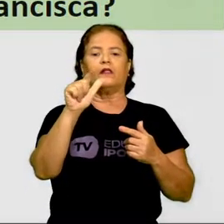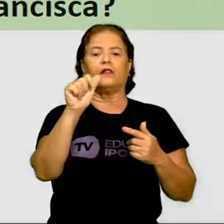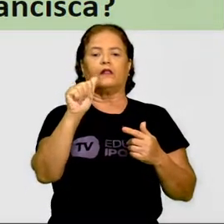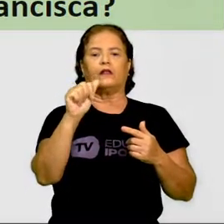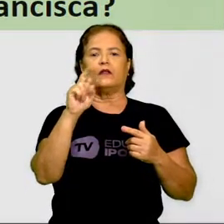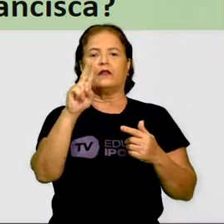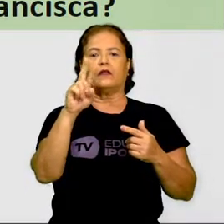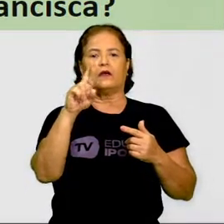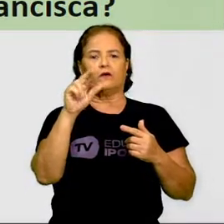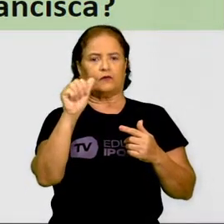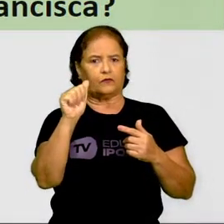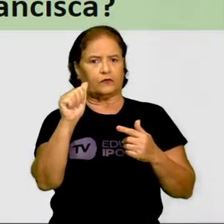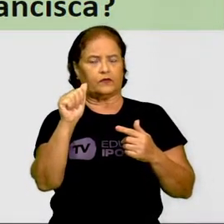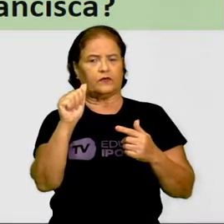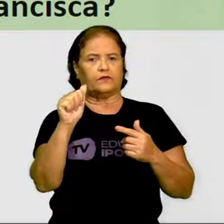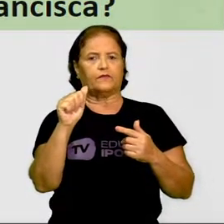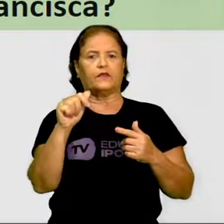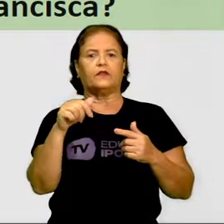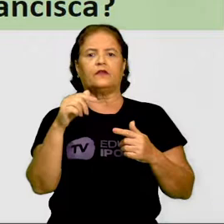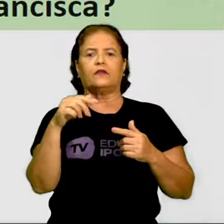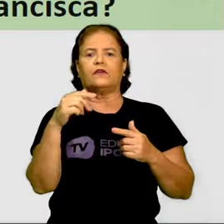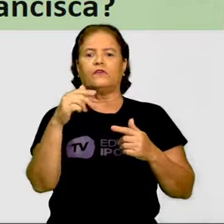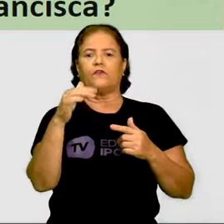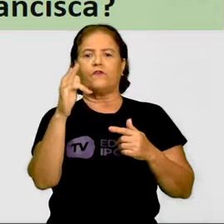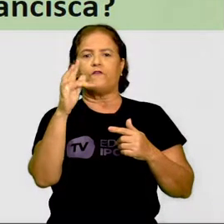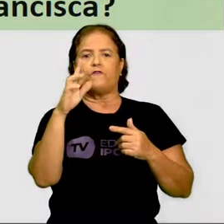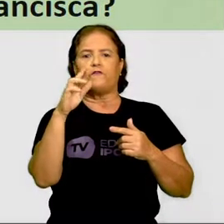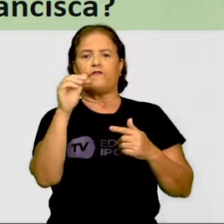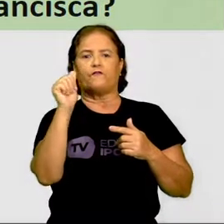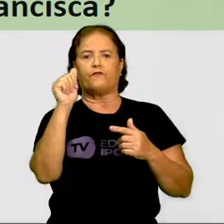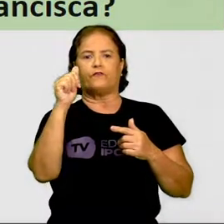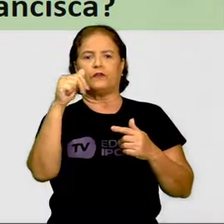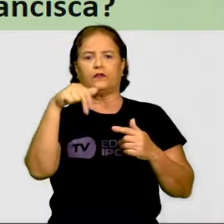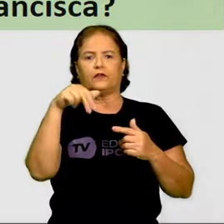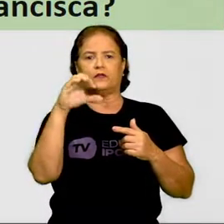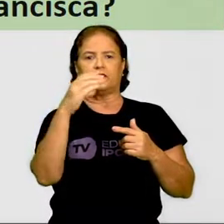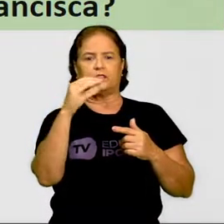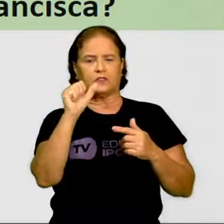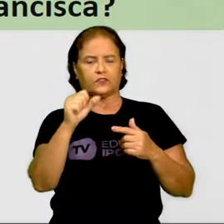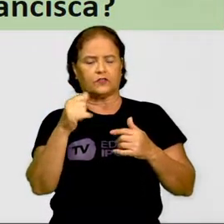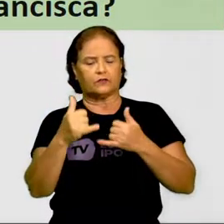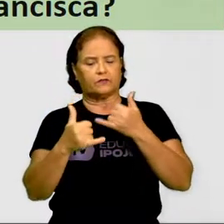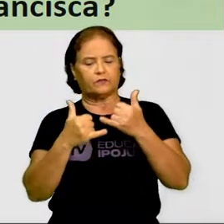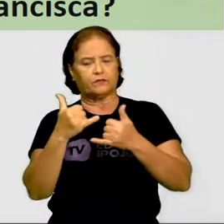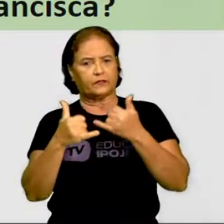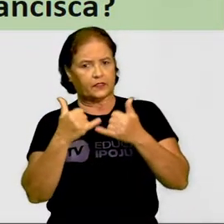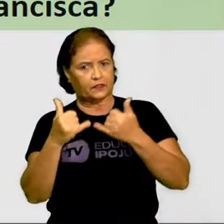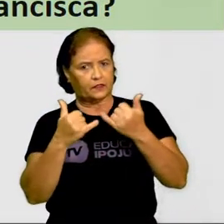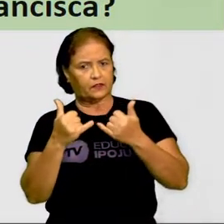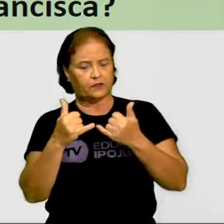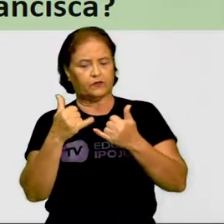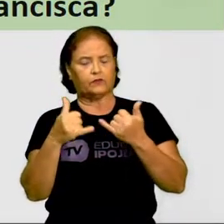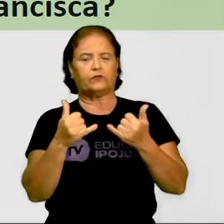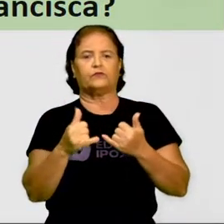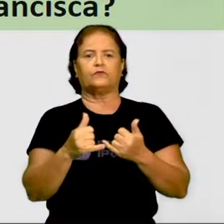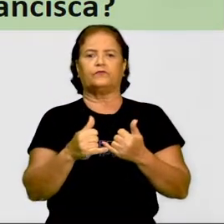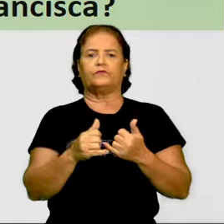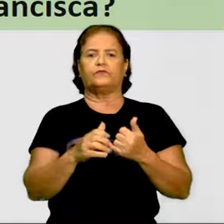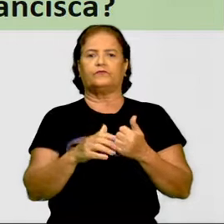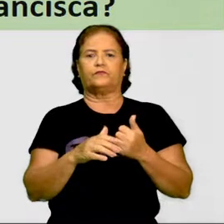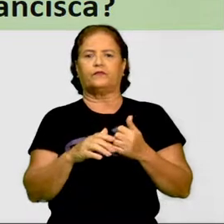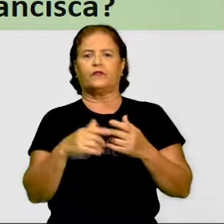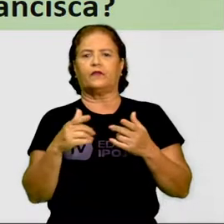e Francisca, elas estão brincando com os seus brinquedos. Observem aqui os brinquedos